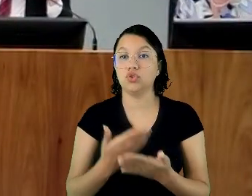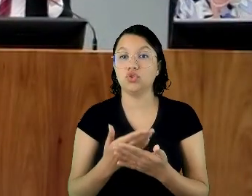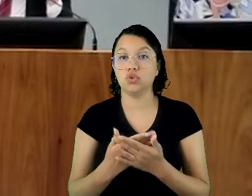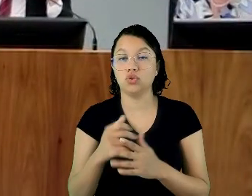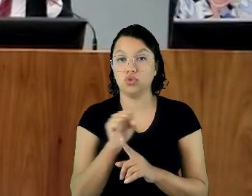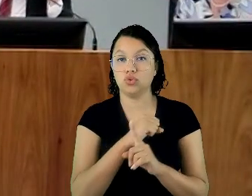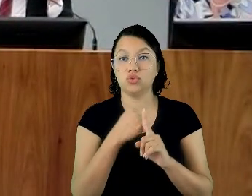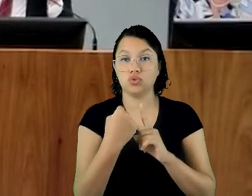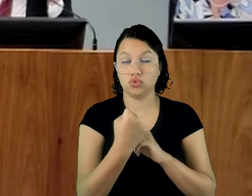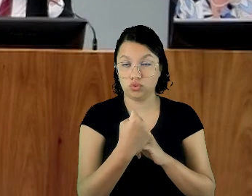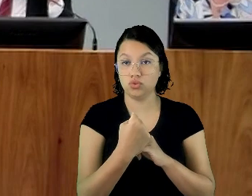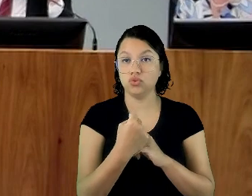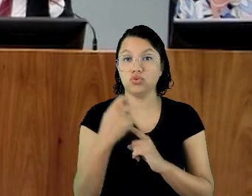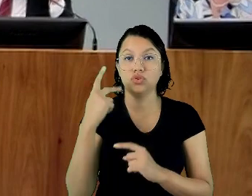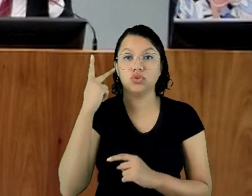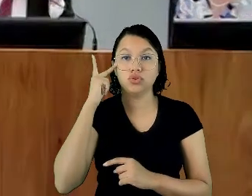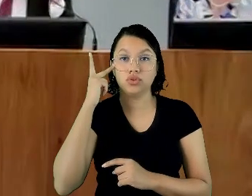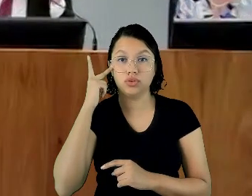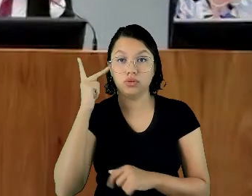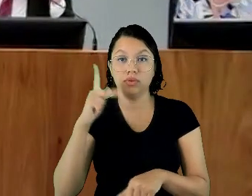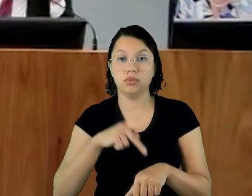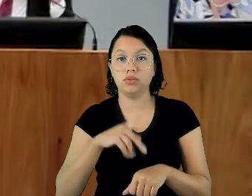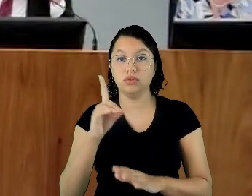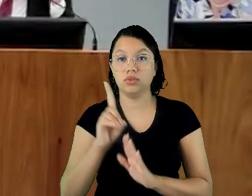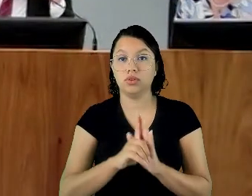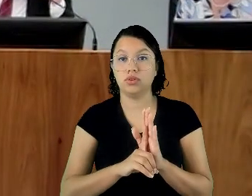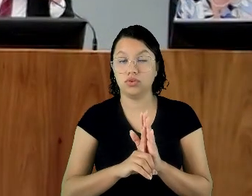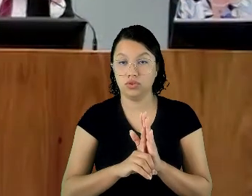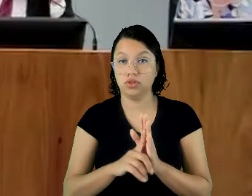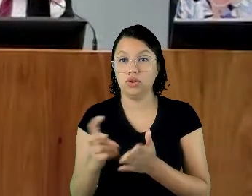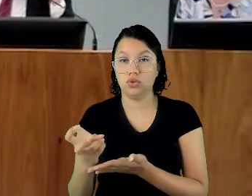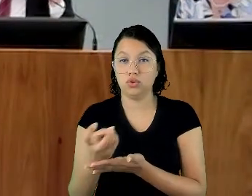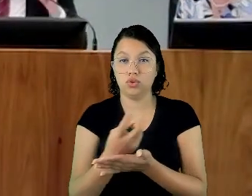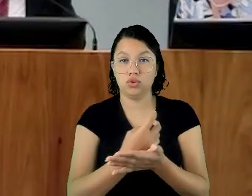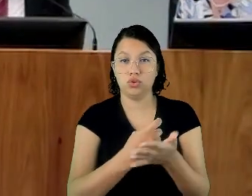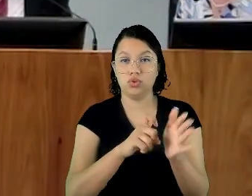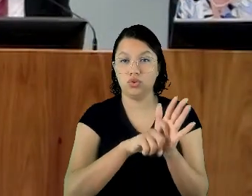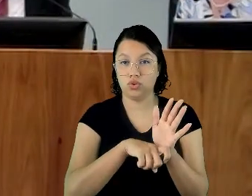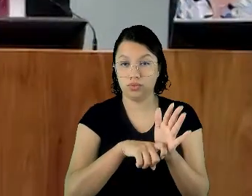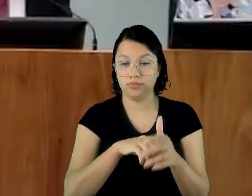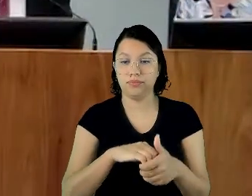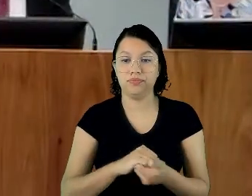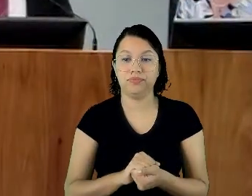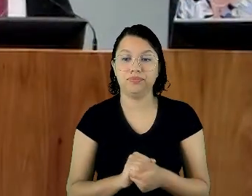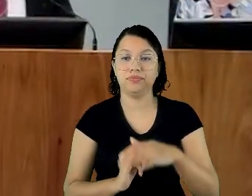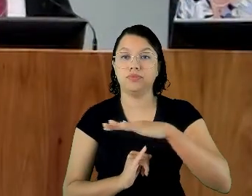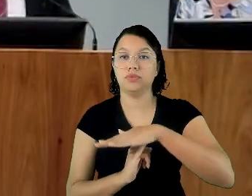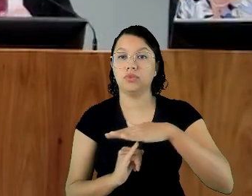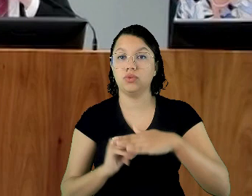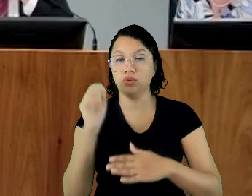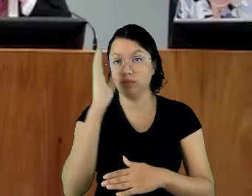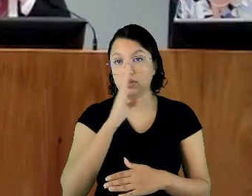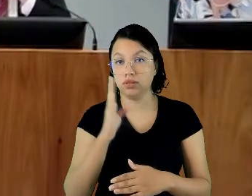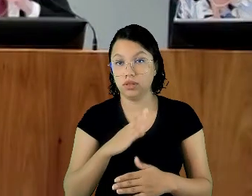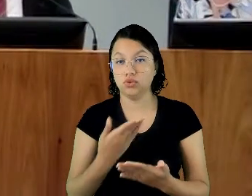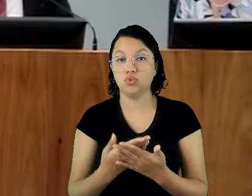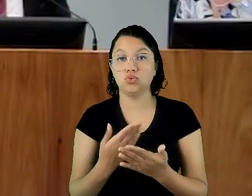Paulo, pós-graduação em Direito Tributário pelo IBET, Instituto Brasileiro de Estudos Tributários,